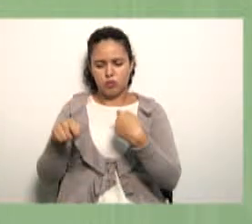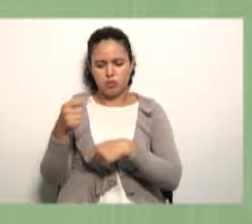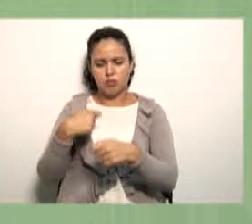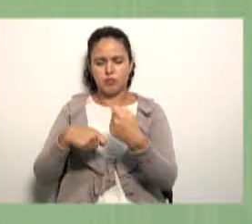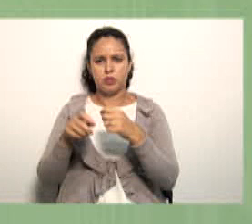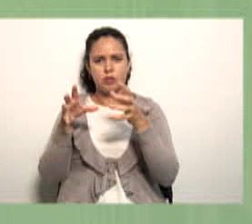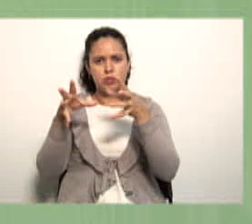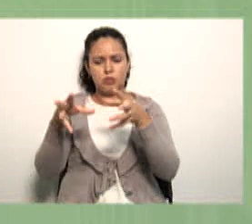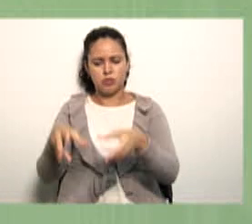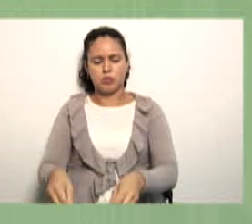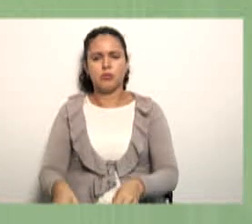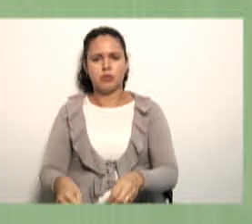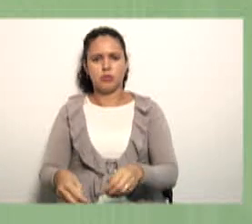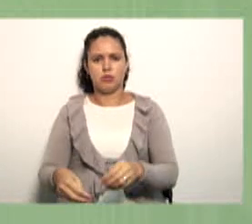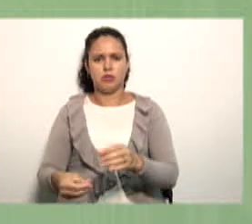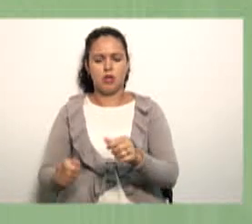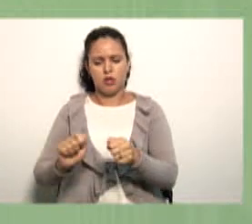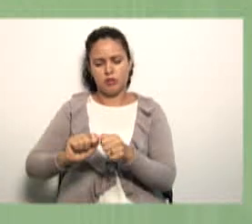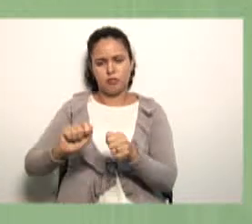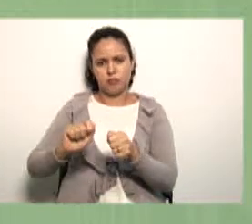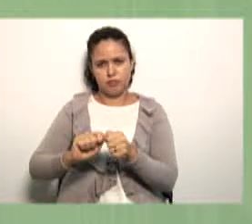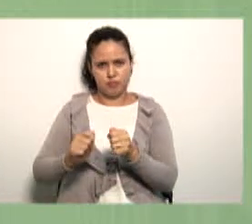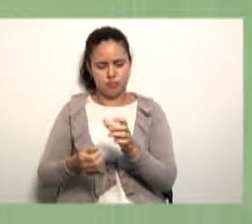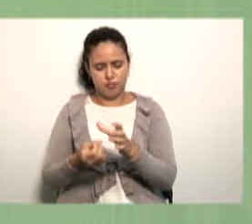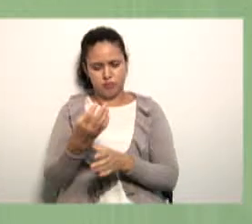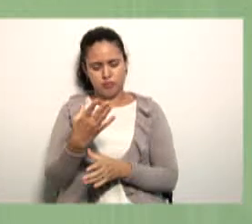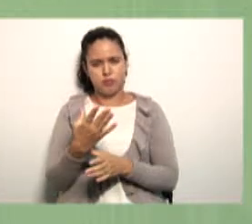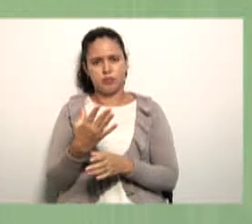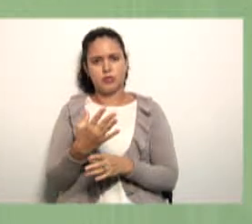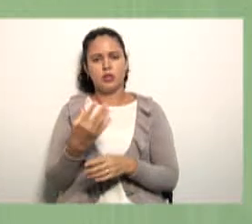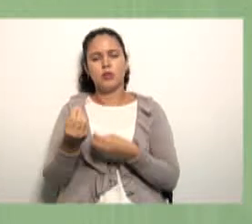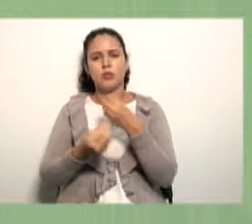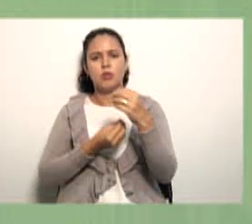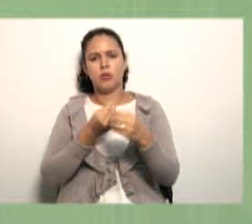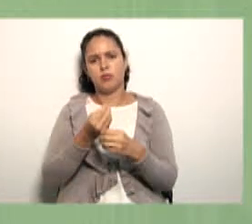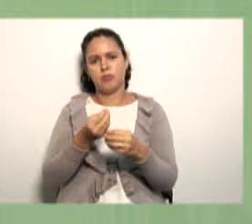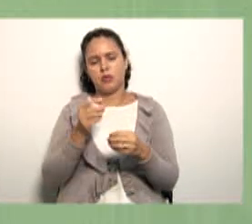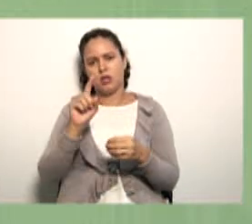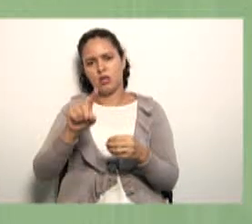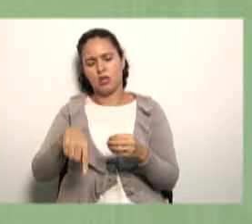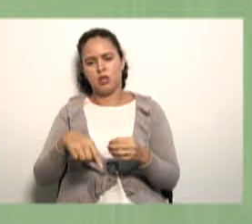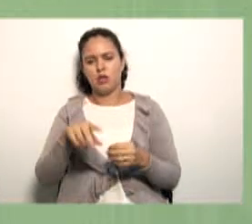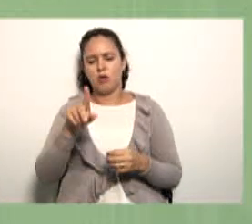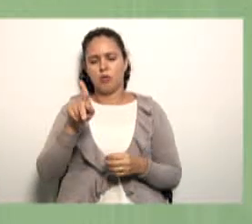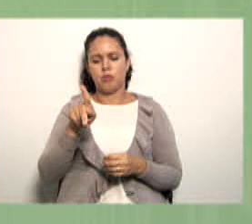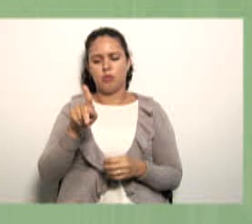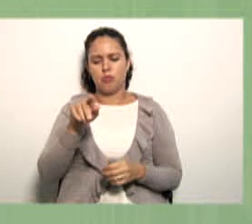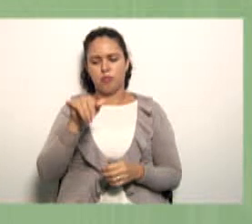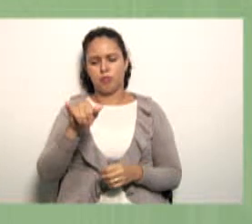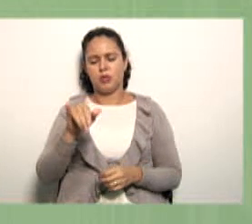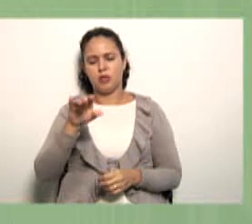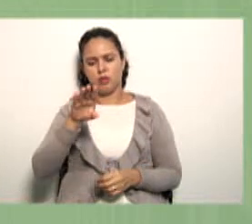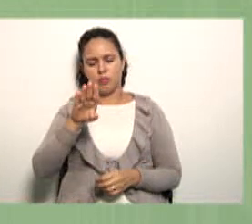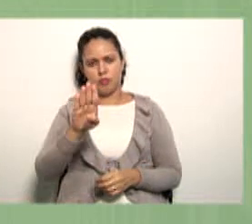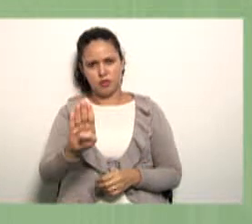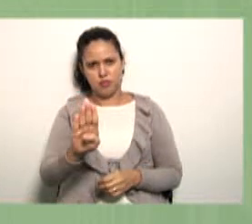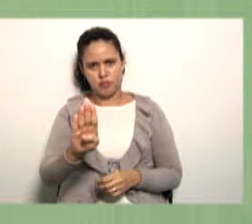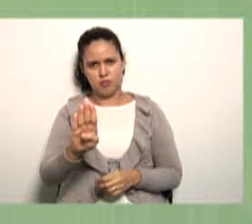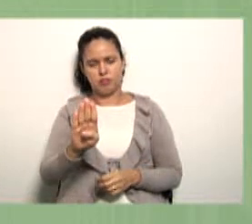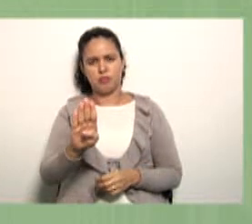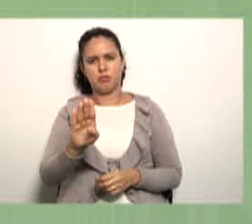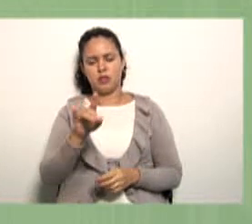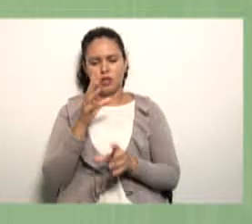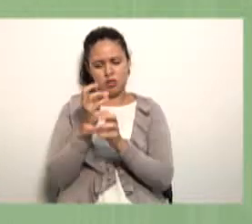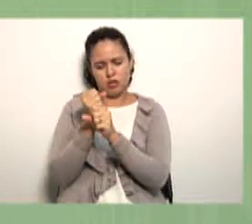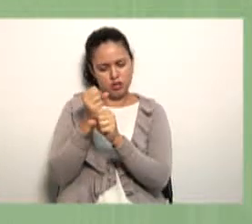de PIB ou PNB. PIB é um indicador que trata do produto interno bruto. Então, toda a produção dentro